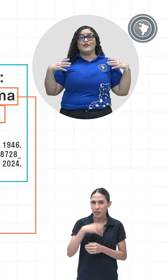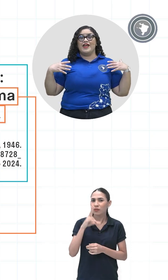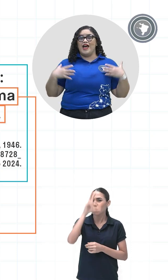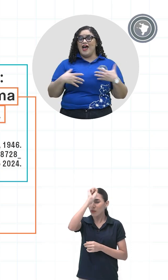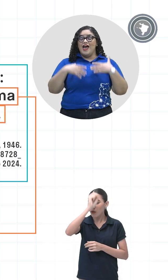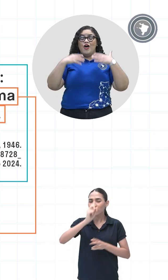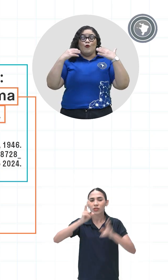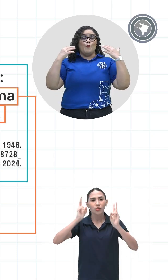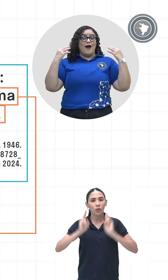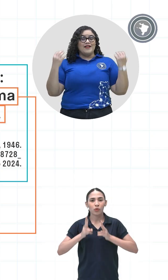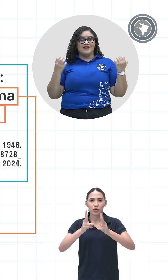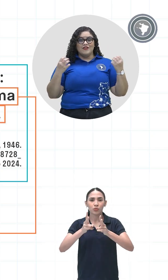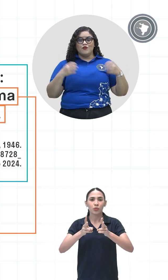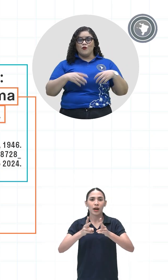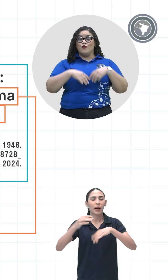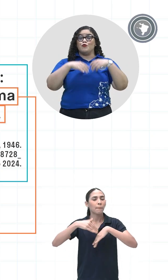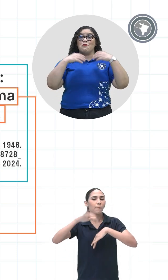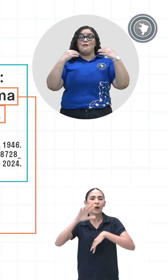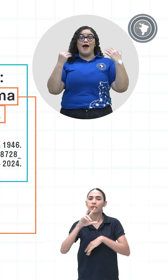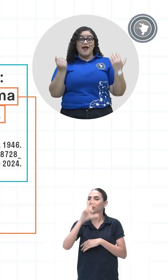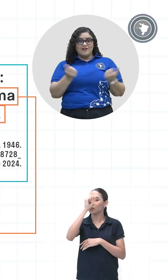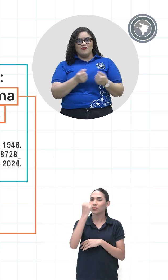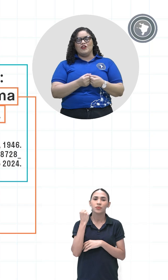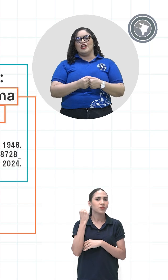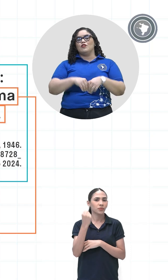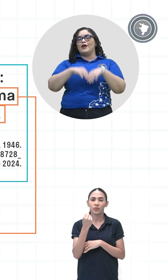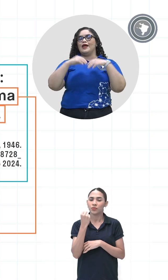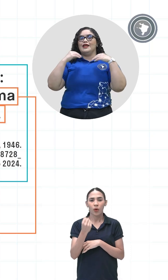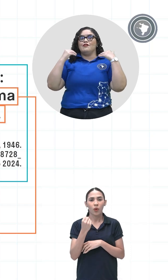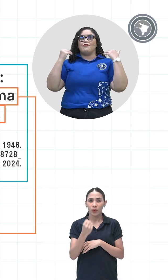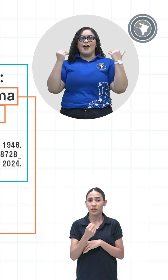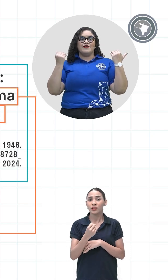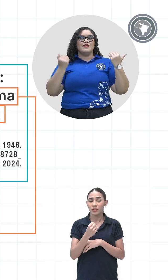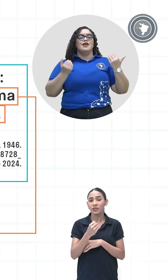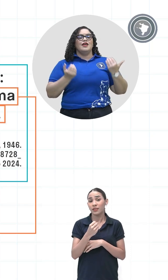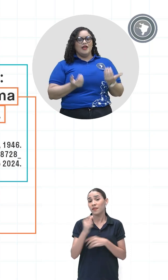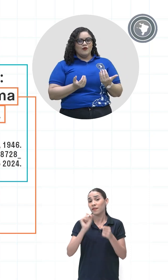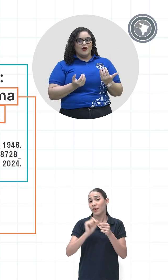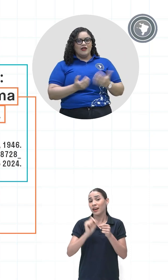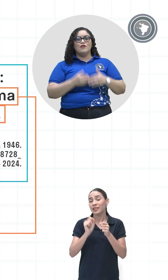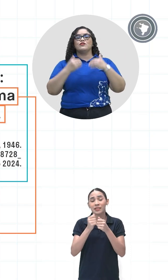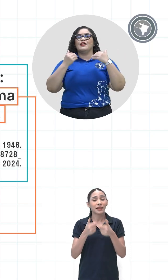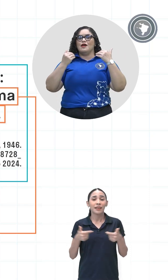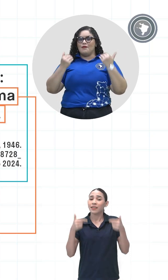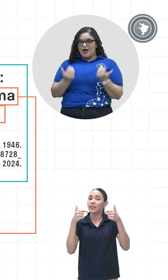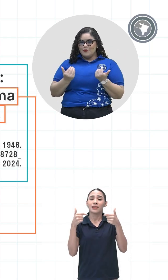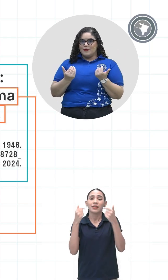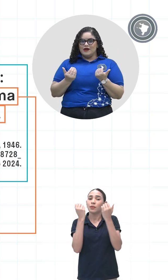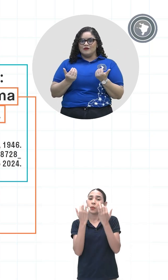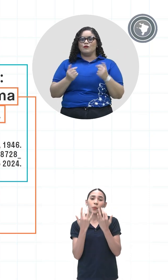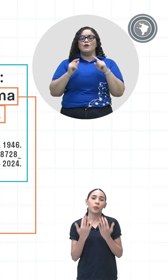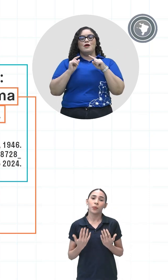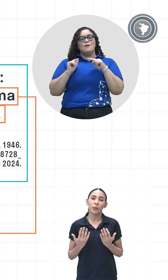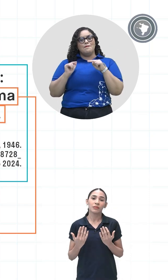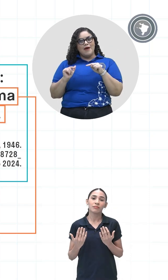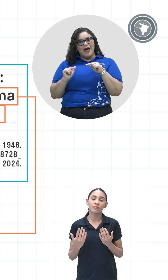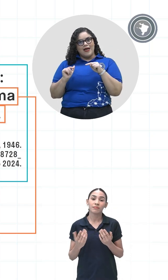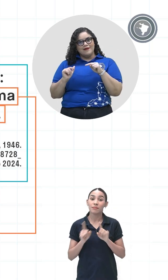sentimento será o mais grandioso, o mais infinito, aquele que faz rir o riso e derramar o